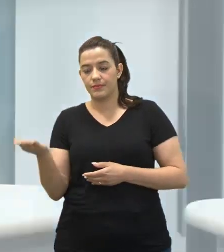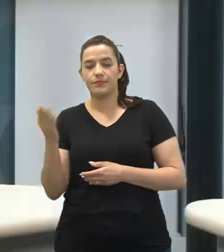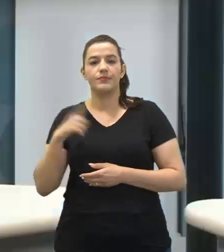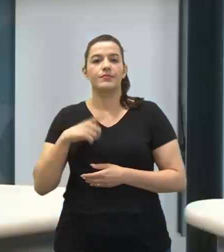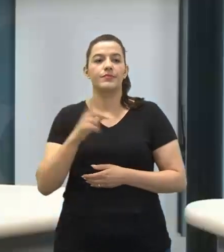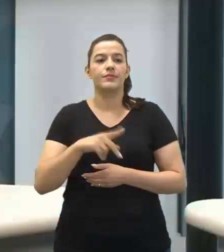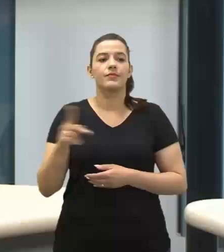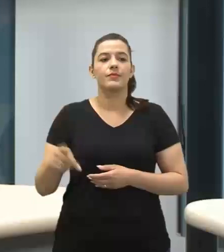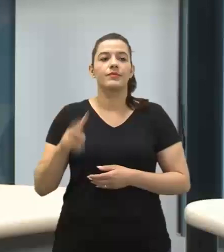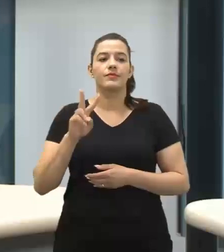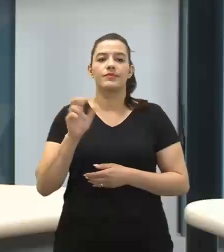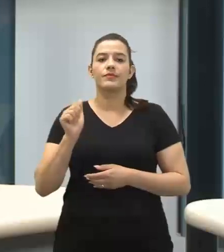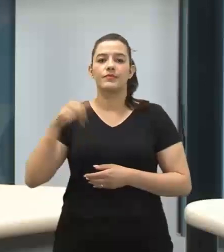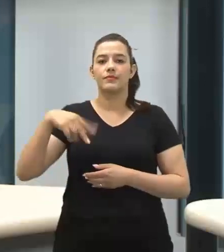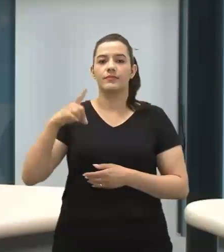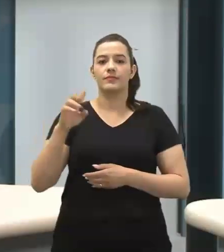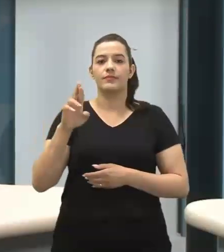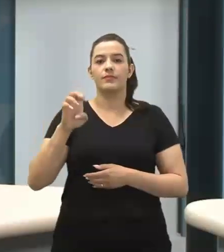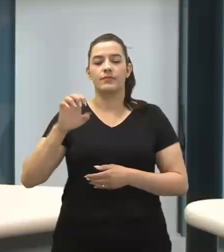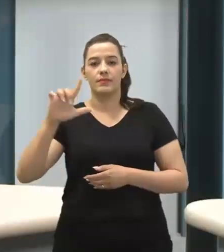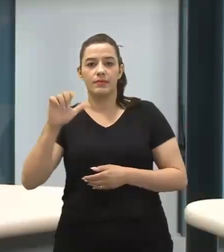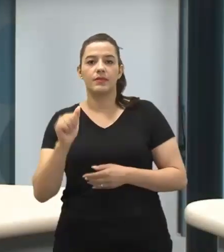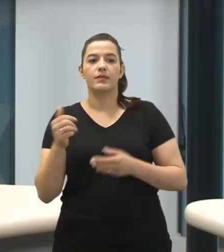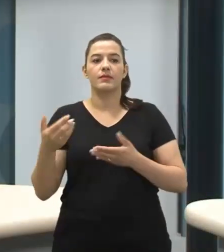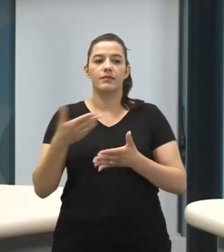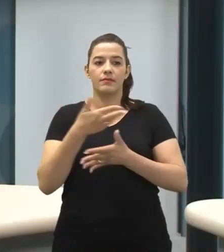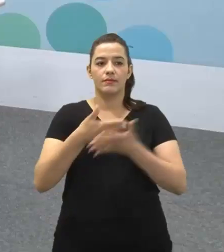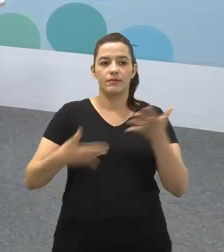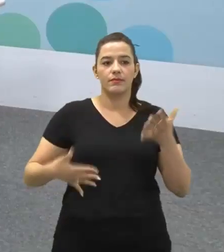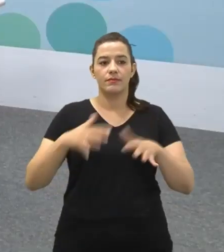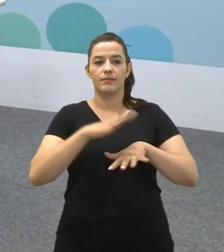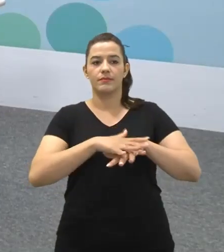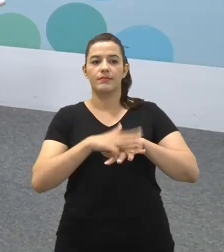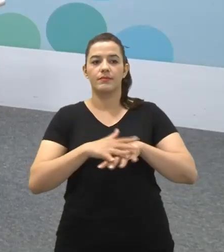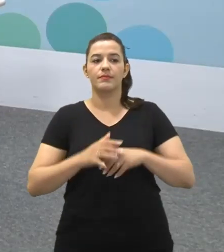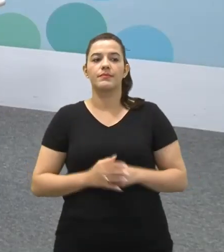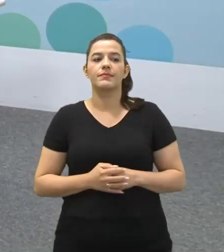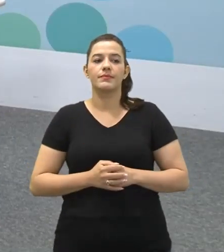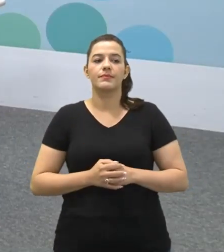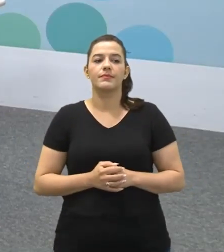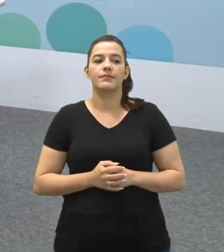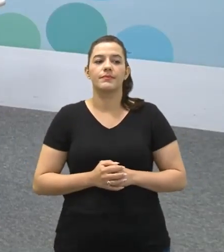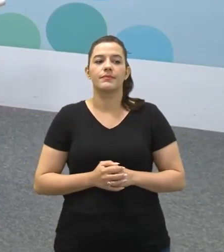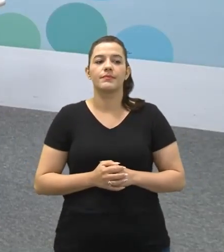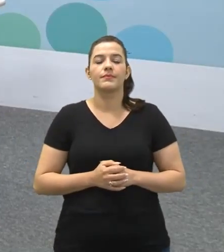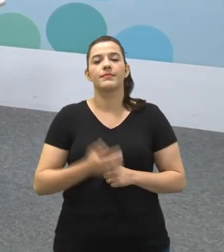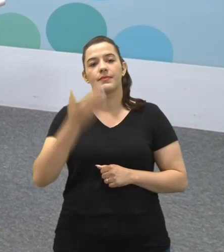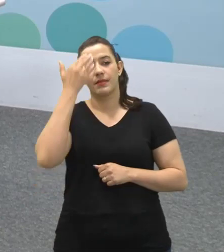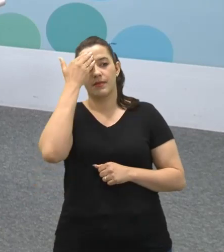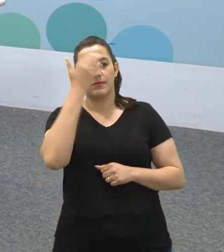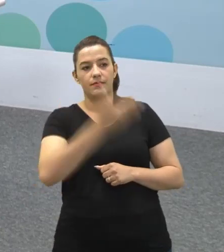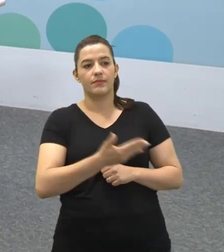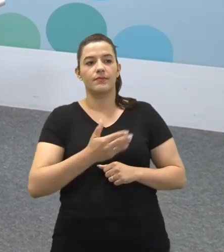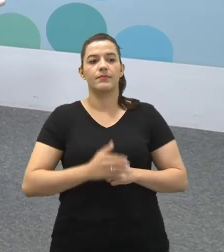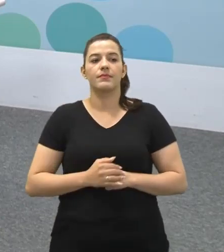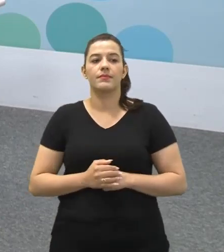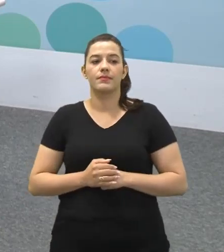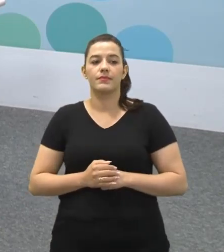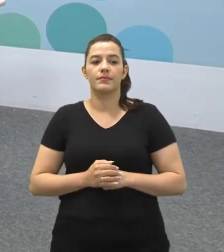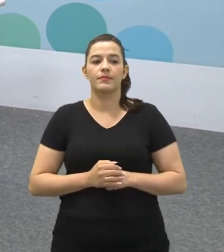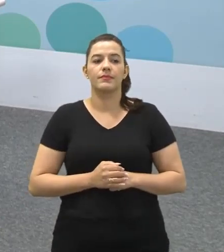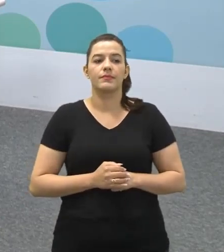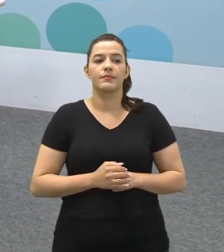o meu querido professor aqui Vanderlei que vai conduzir o conteúdo aí de letramento matemático muito bem muito obrigado pelo seu Rafael